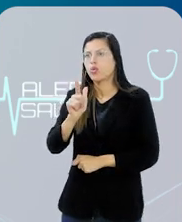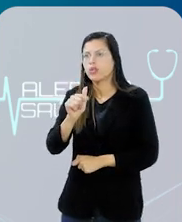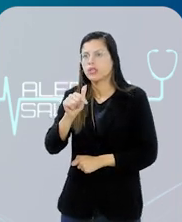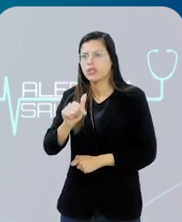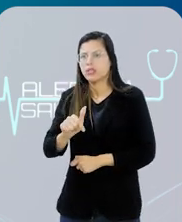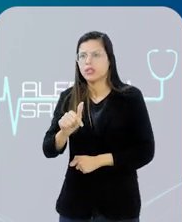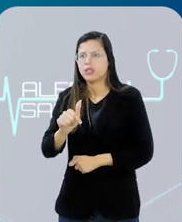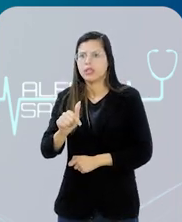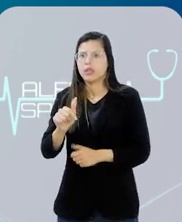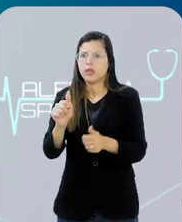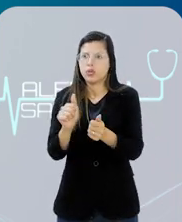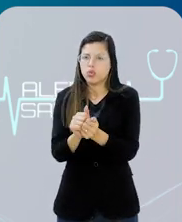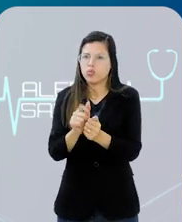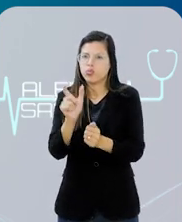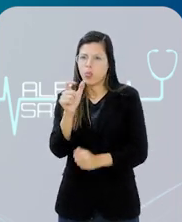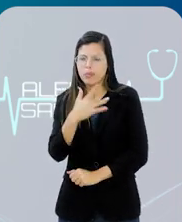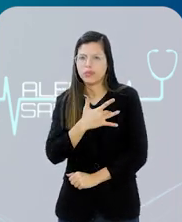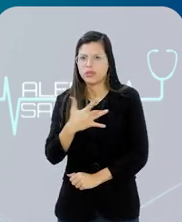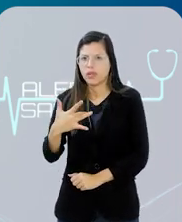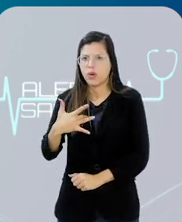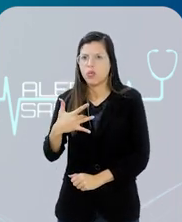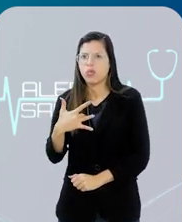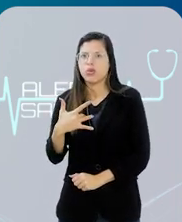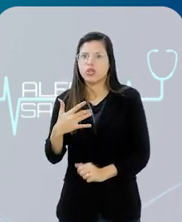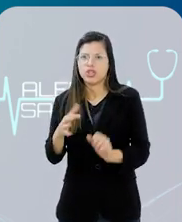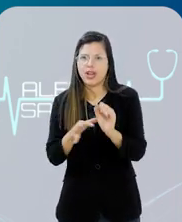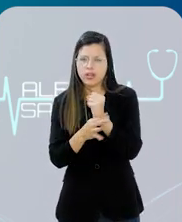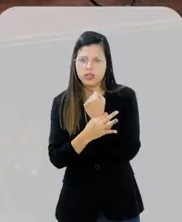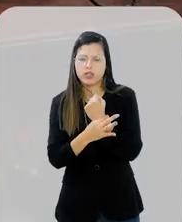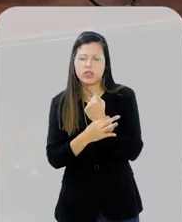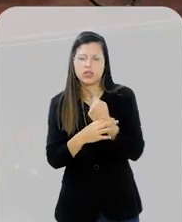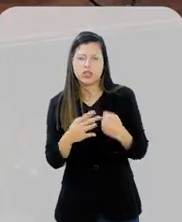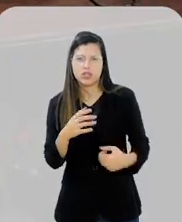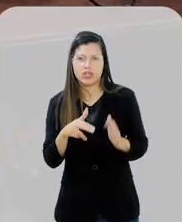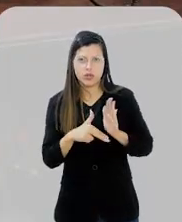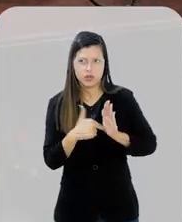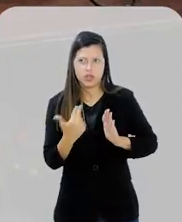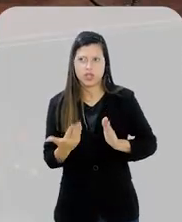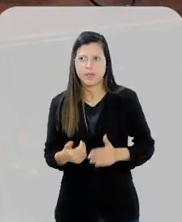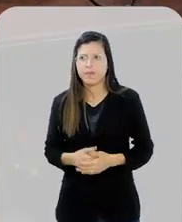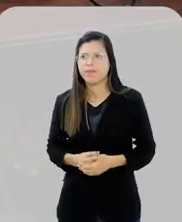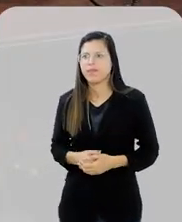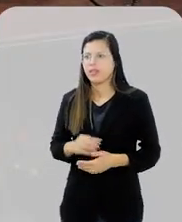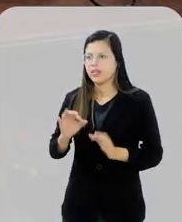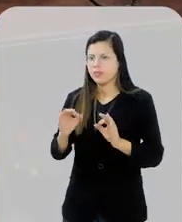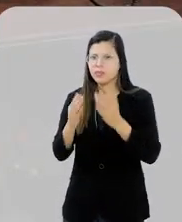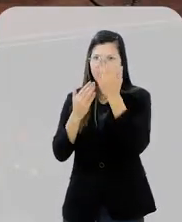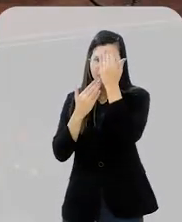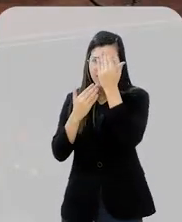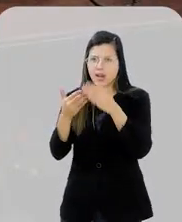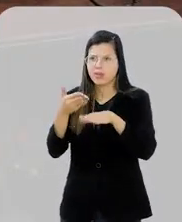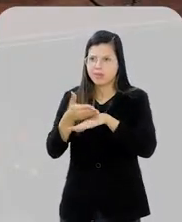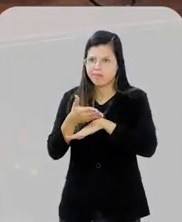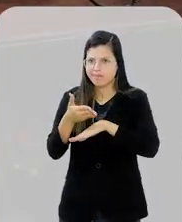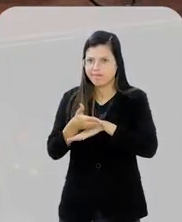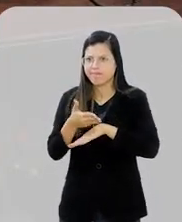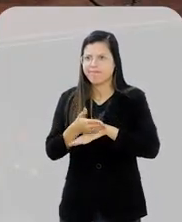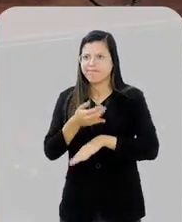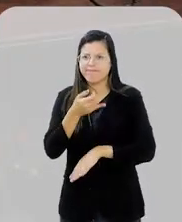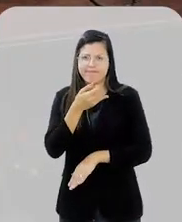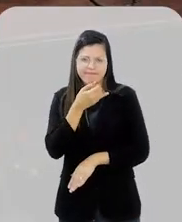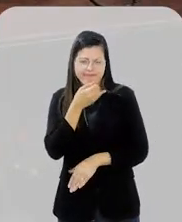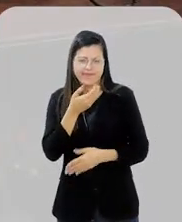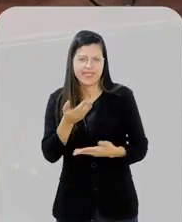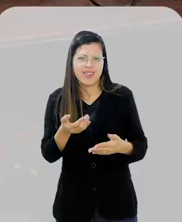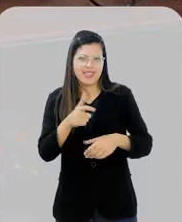junto à saúde suplementar a cobertura dessa cirurgia para essa paciente. Tá certo. Muito obrigada aí pela participação de vocês. Infelizmente